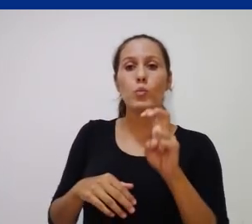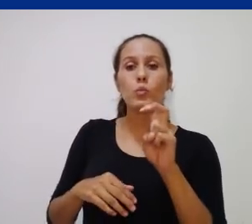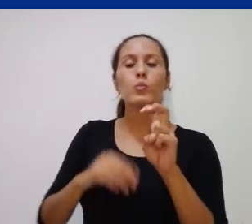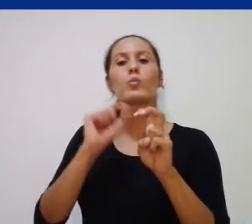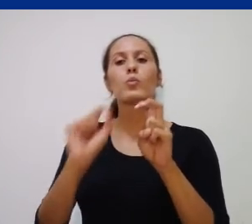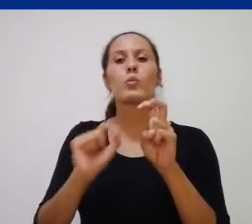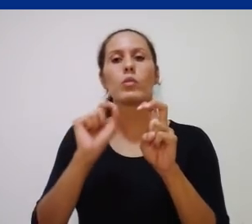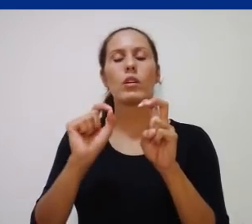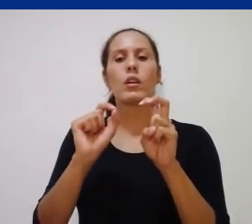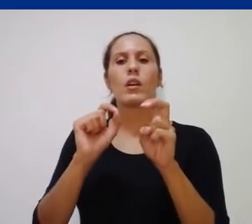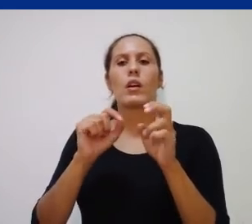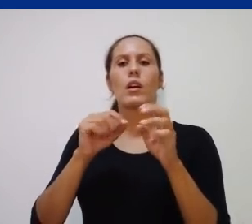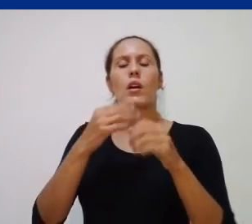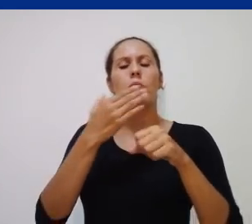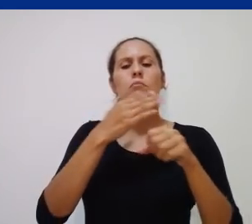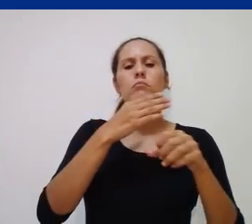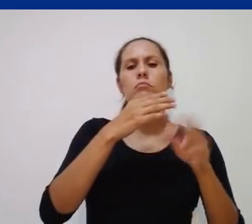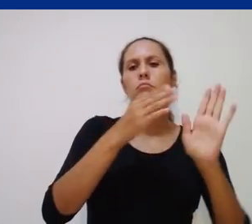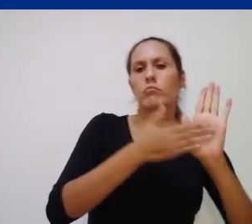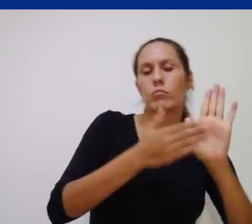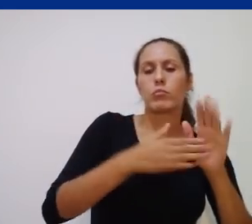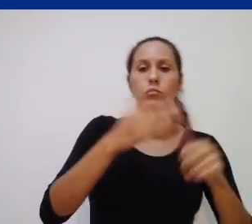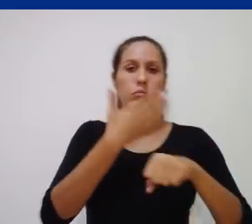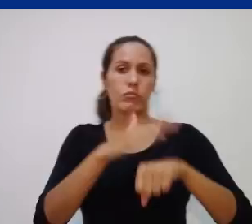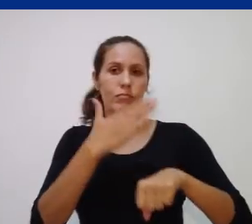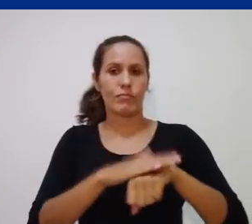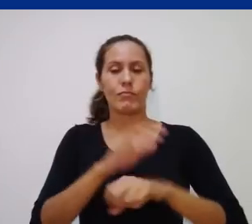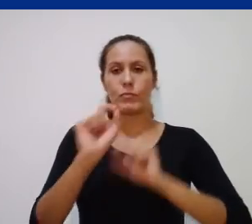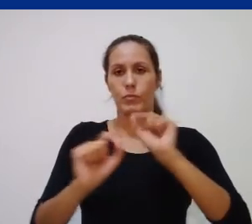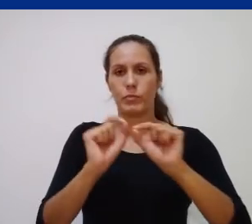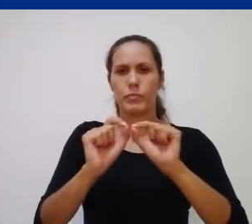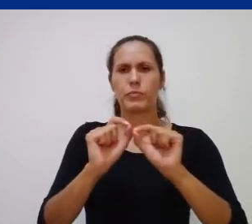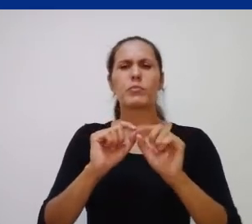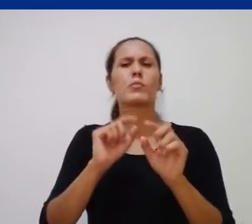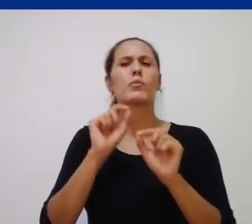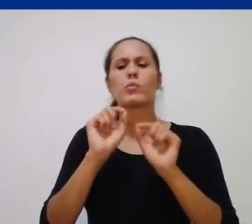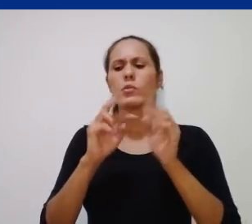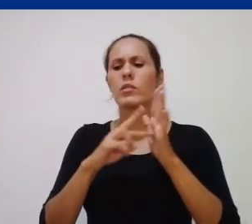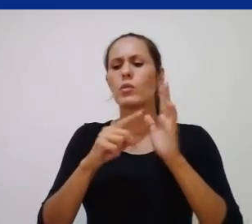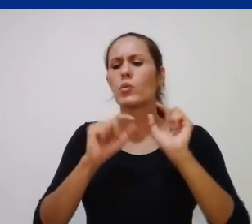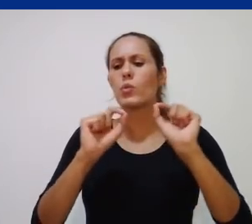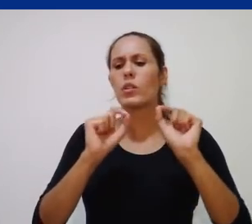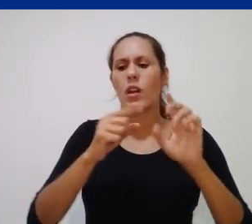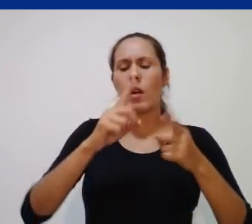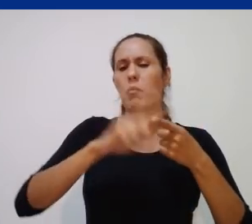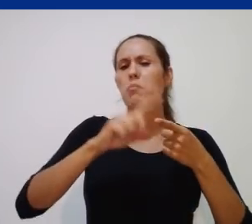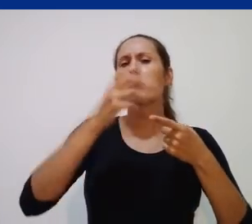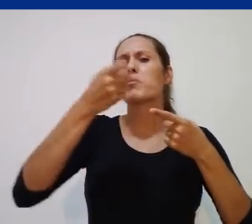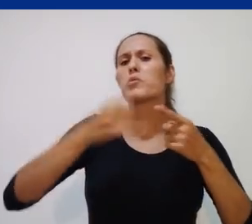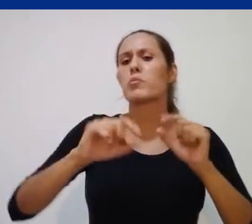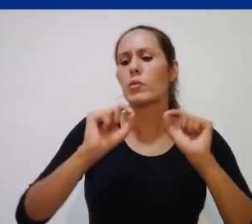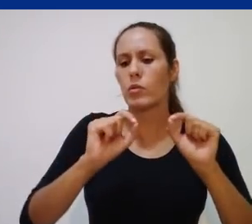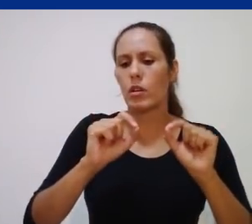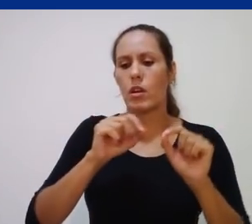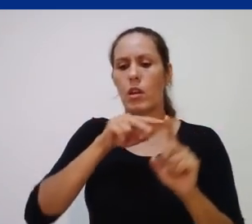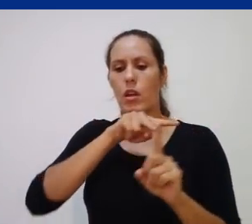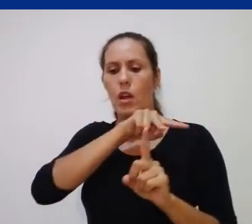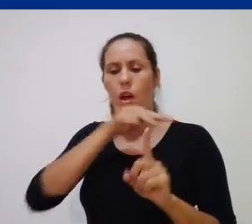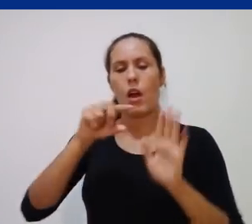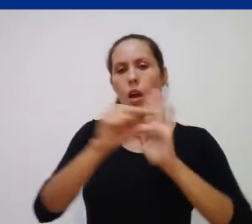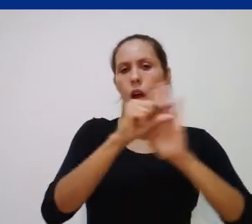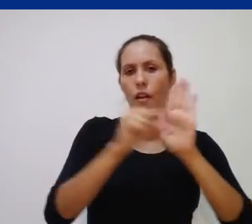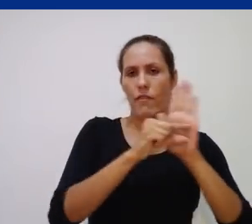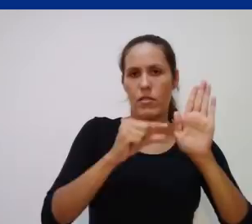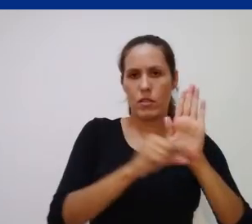revisão da literatura, Walter, sobre as principais teorias que norteiam o trabalho científico. Esse tipo de pesquisa também